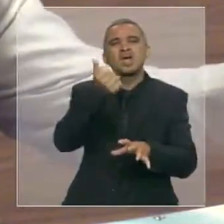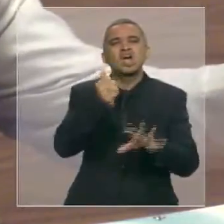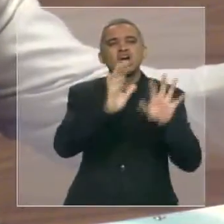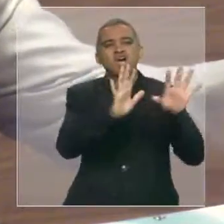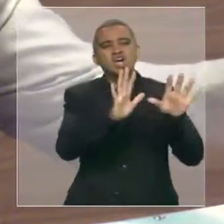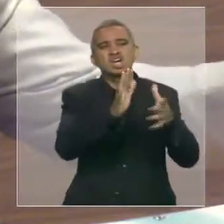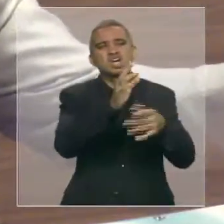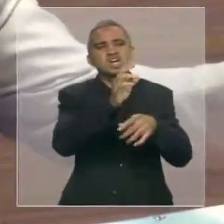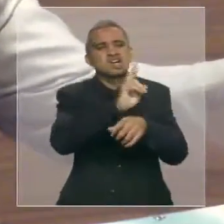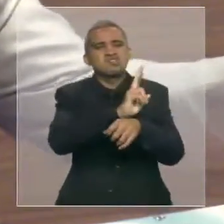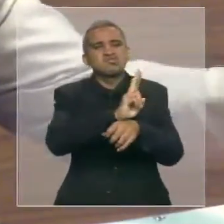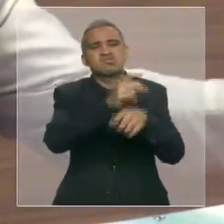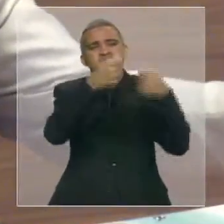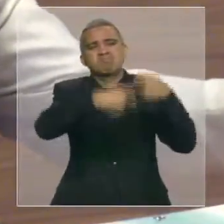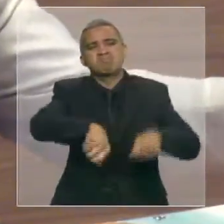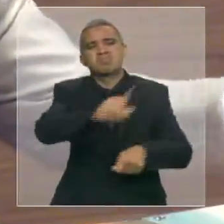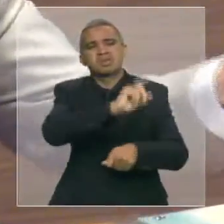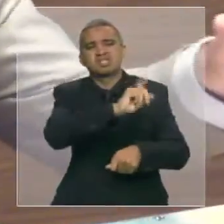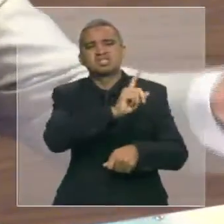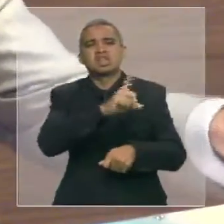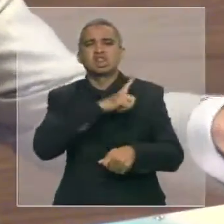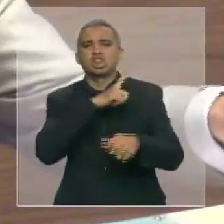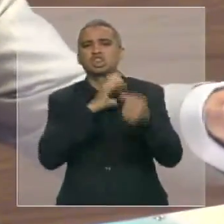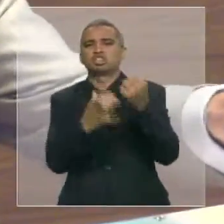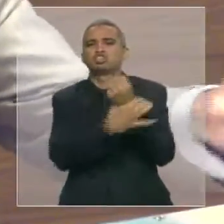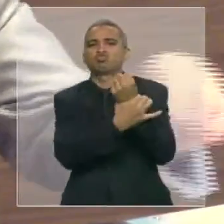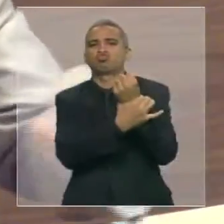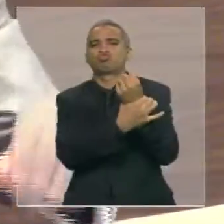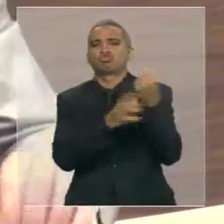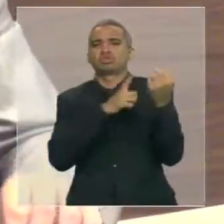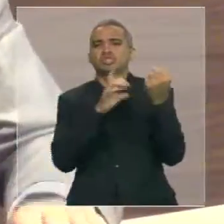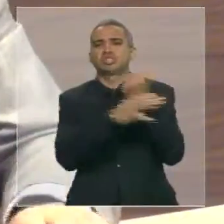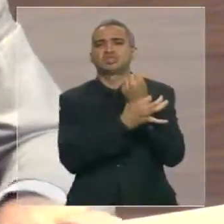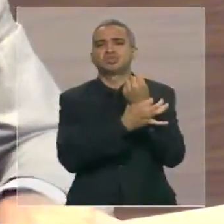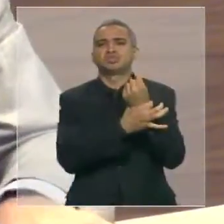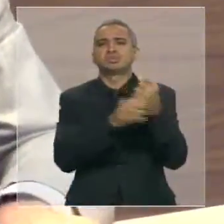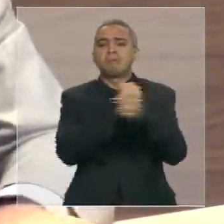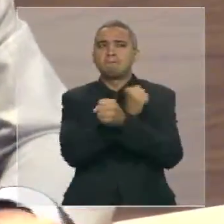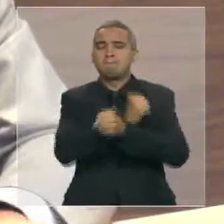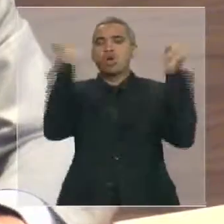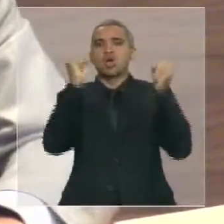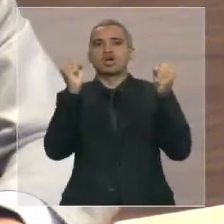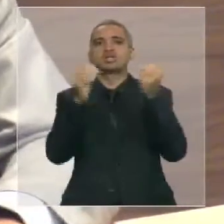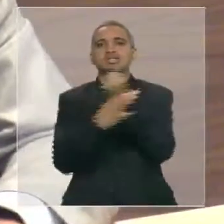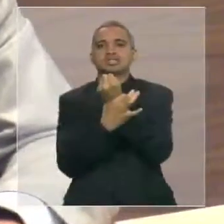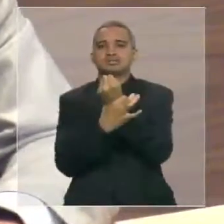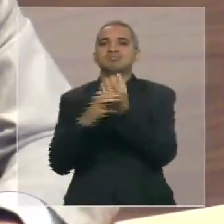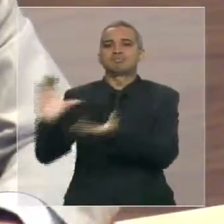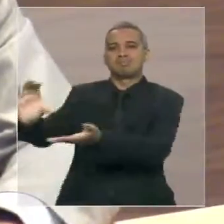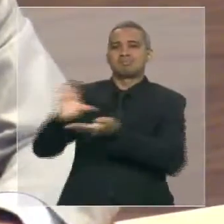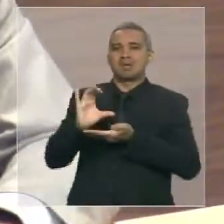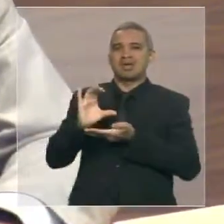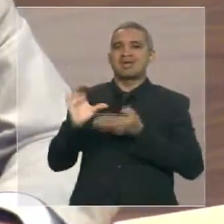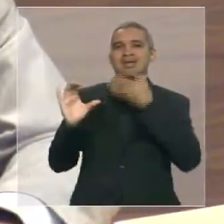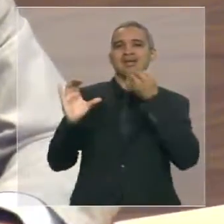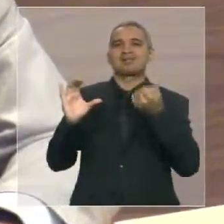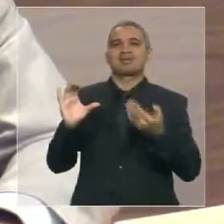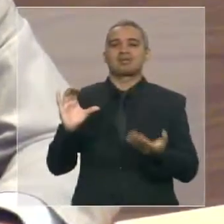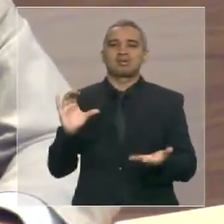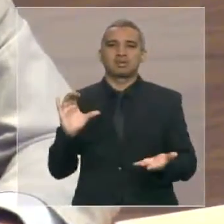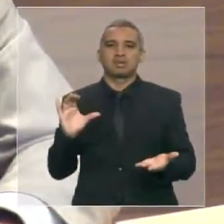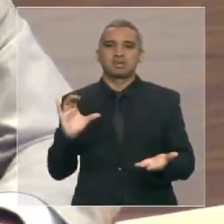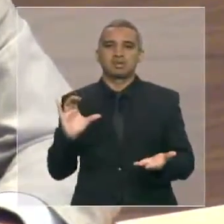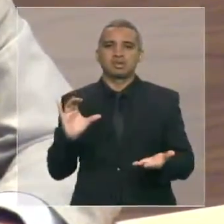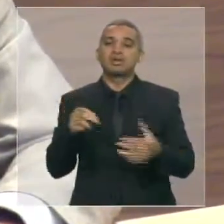sem nenhuma monitoração, sem nenhum vigilante, e se explodir o seguro me paga. E tem mais, e eu vou